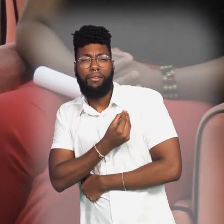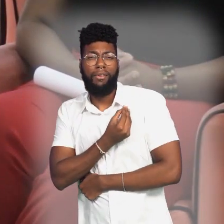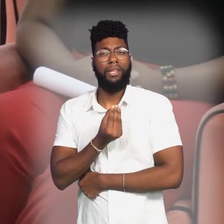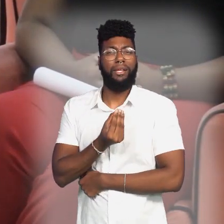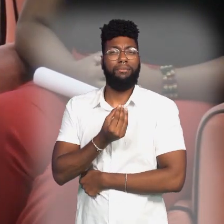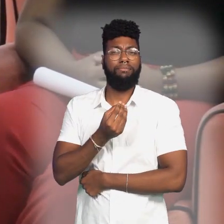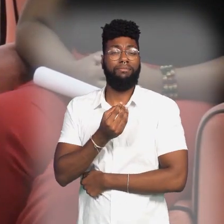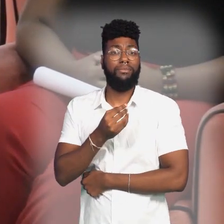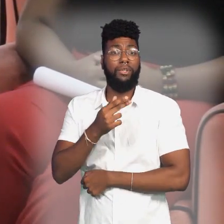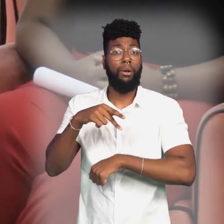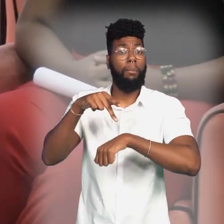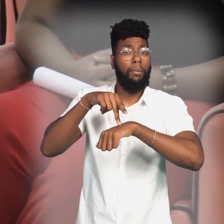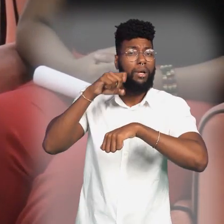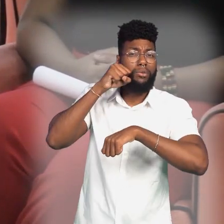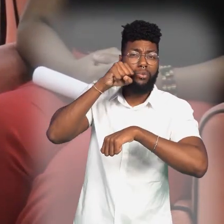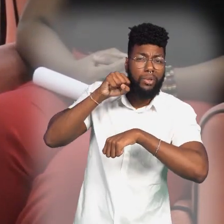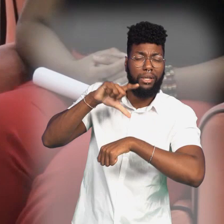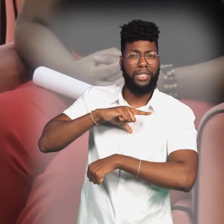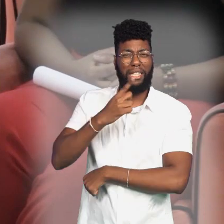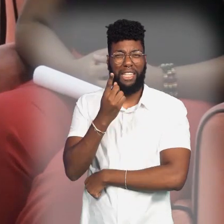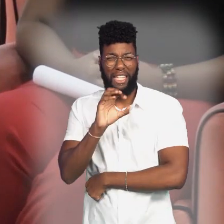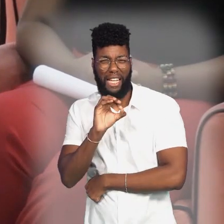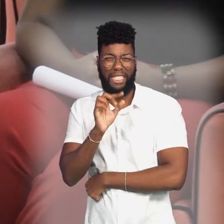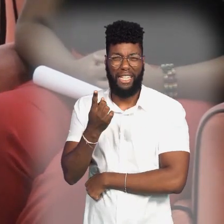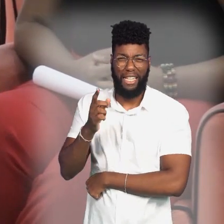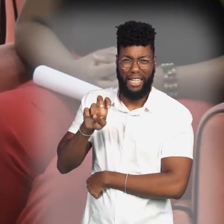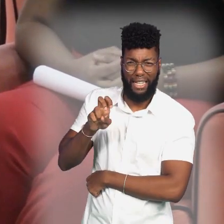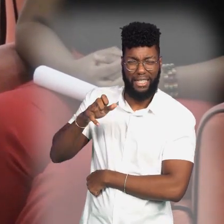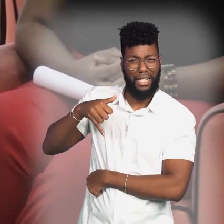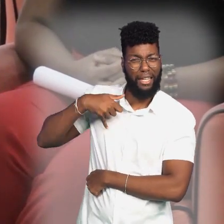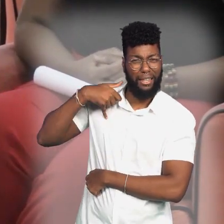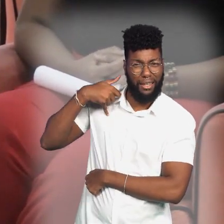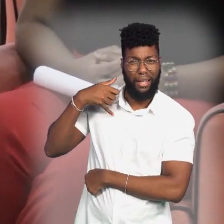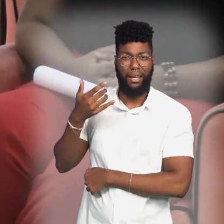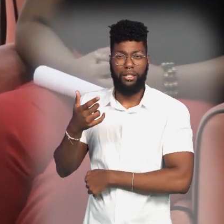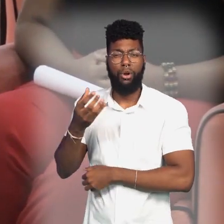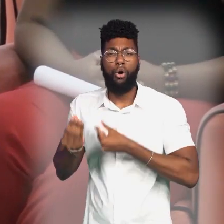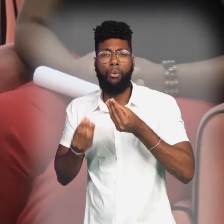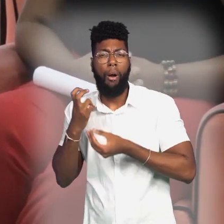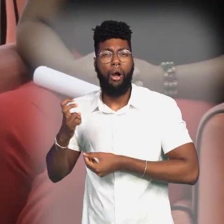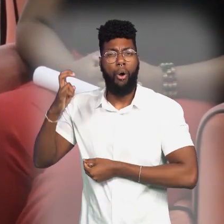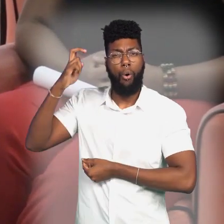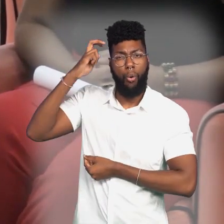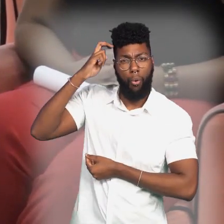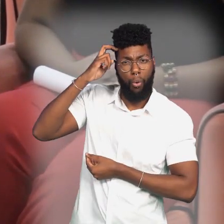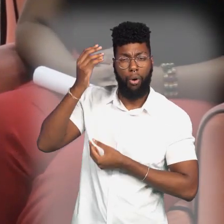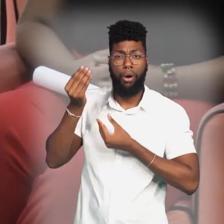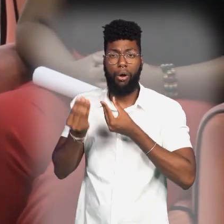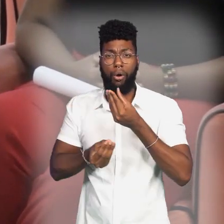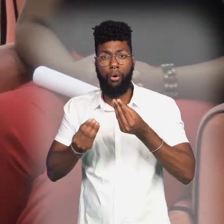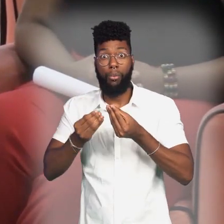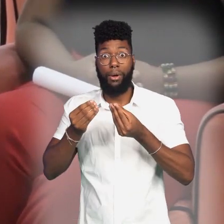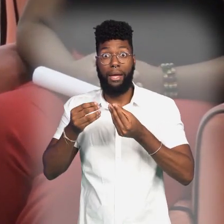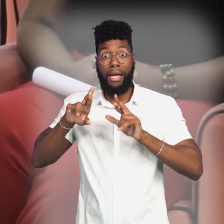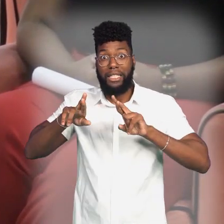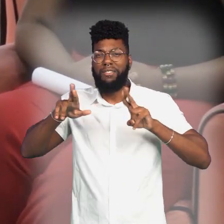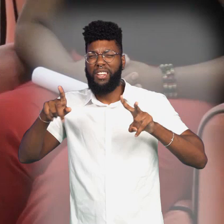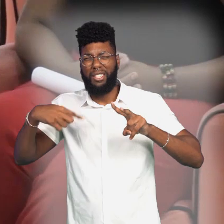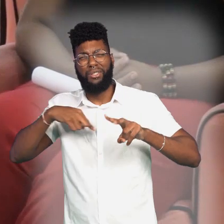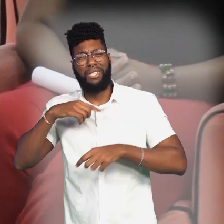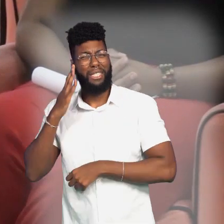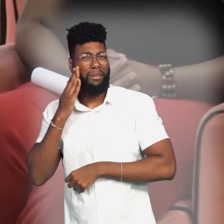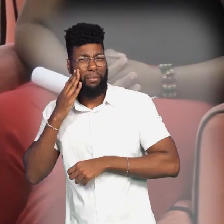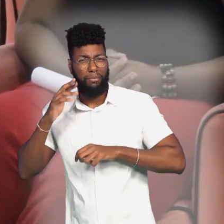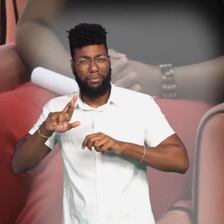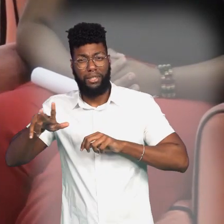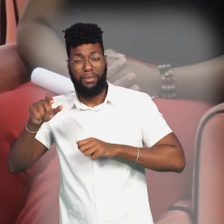lá, nos teus 10 anos, 15 anos de idade no Senegal, a cultura que é diferente, a gente sabe disso,